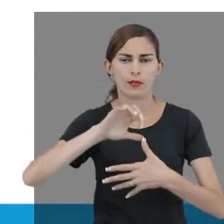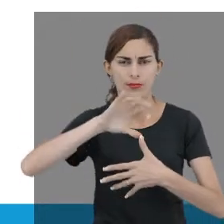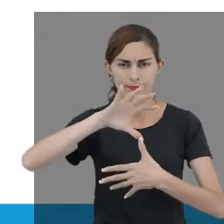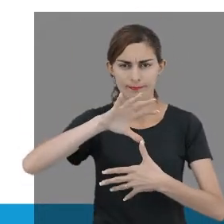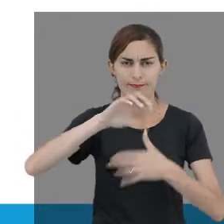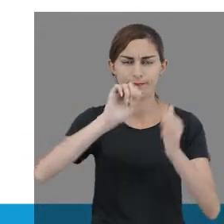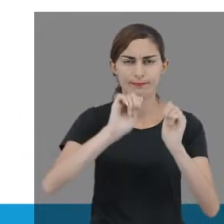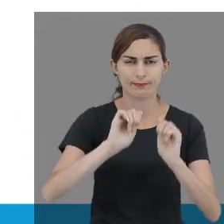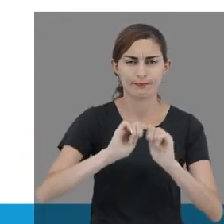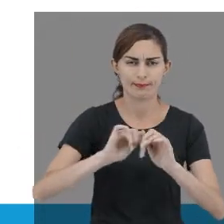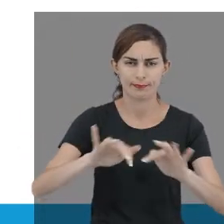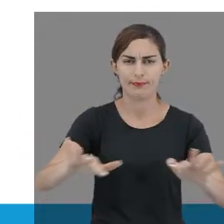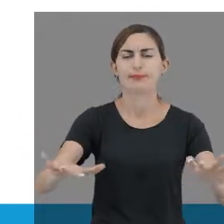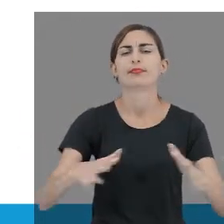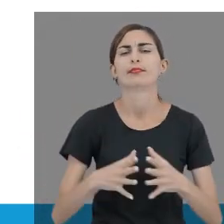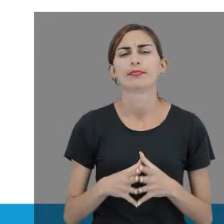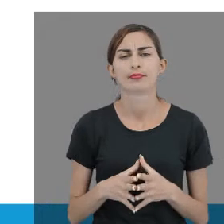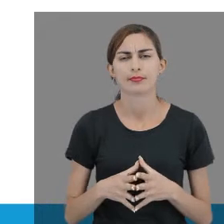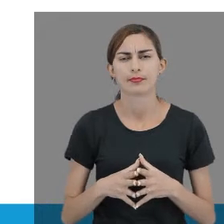Nós temos